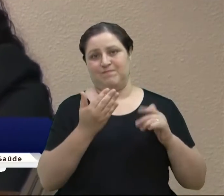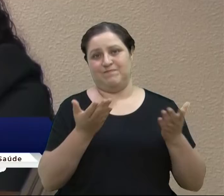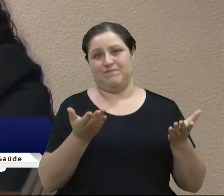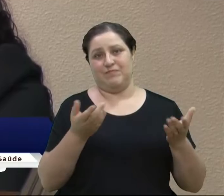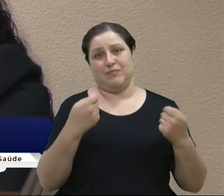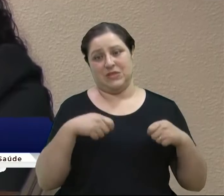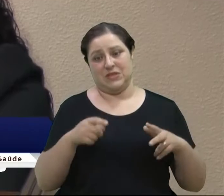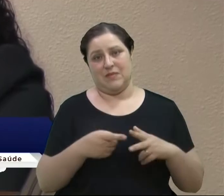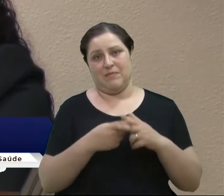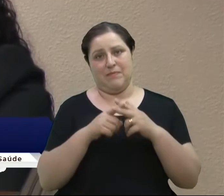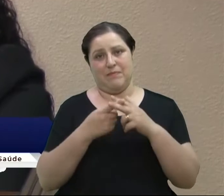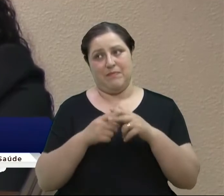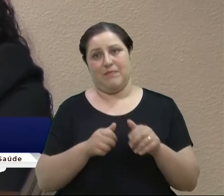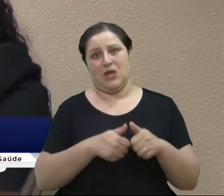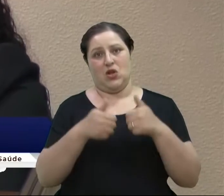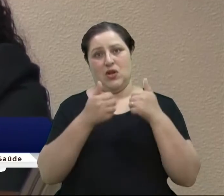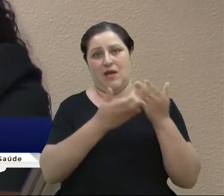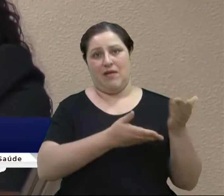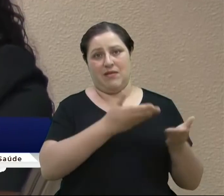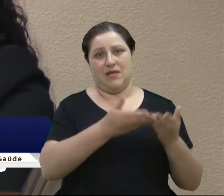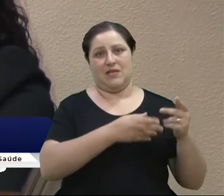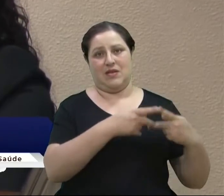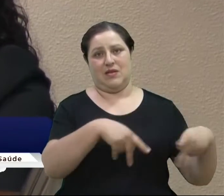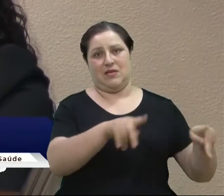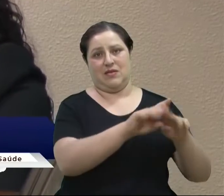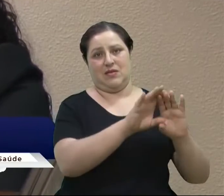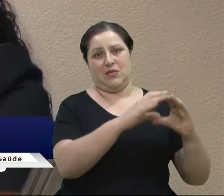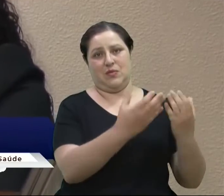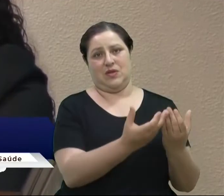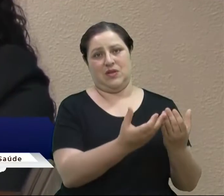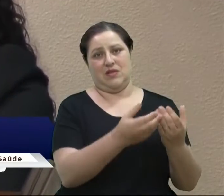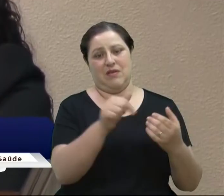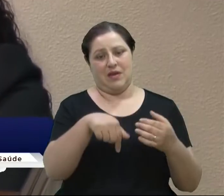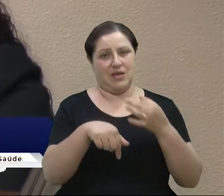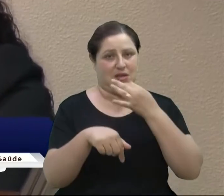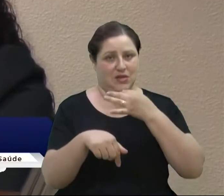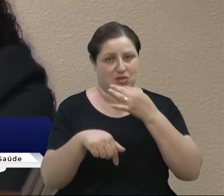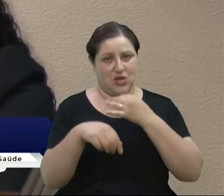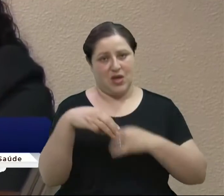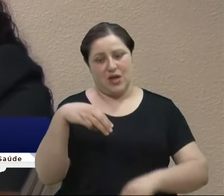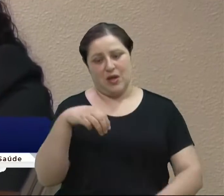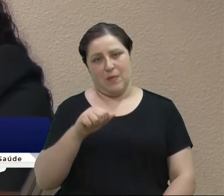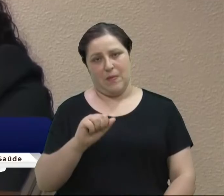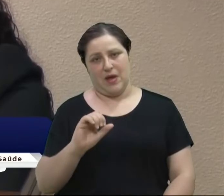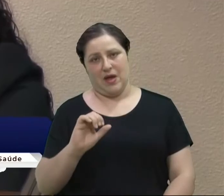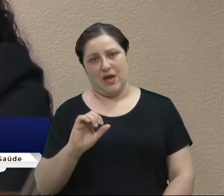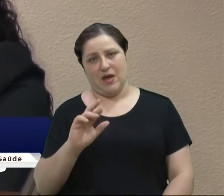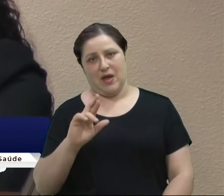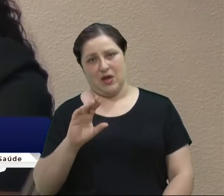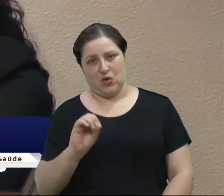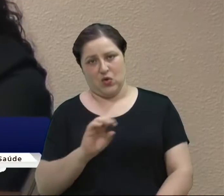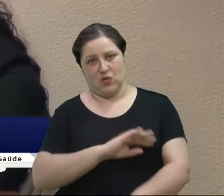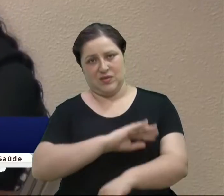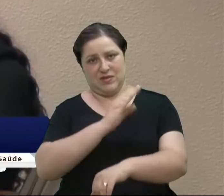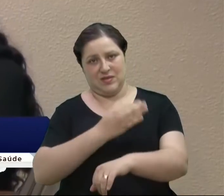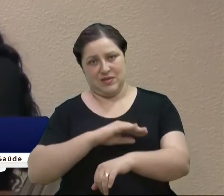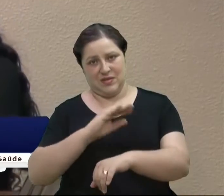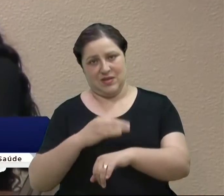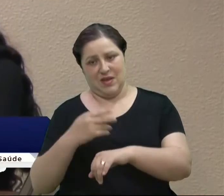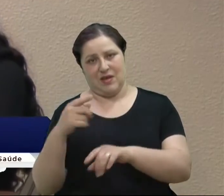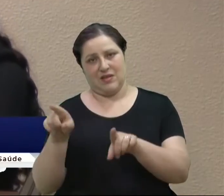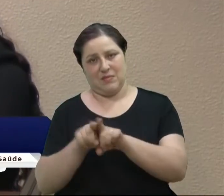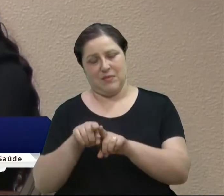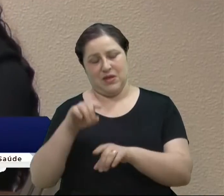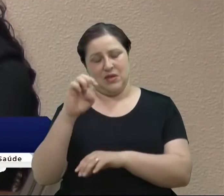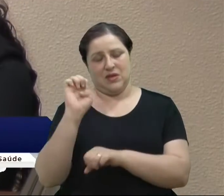comunidade. Né? Isso em Caxias, isso na Macrosserra, isso no estado do Rio Grande do Sul. Então, me despeço,